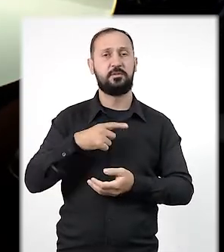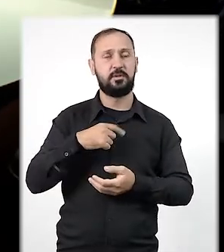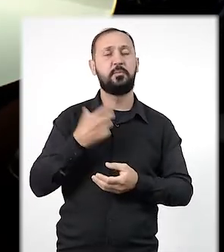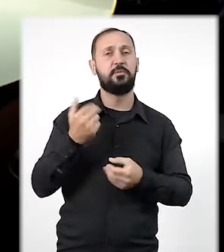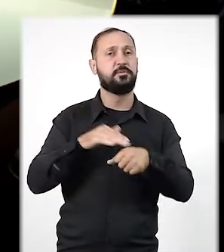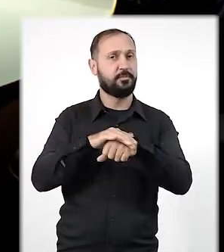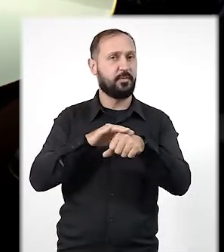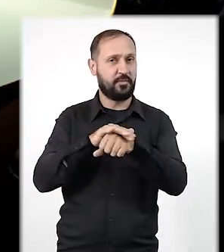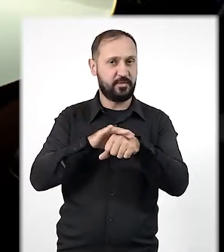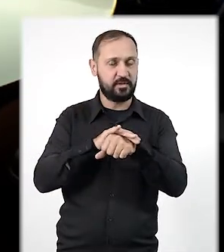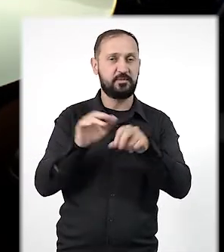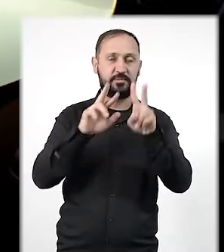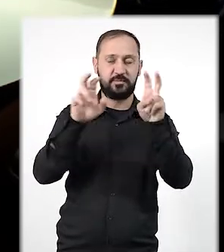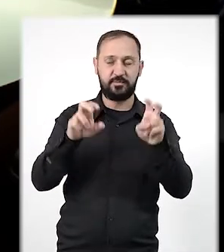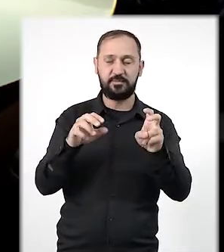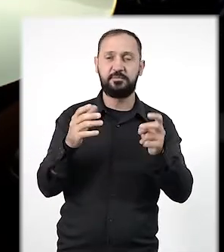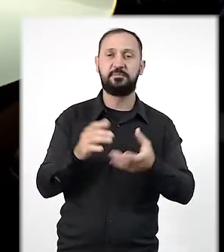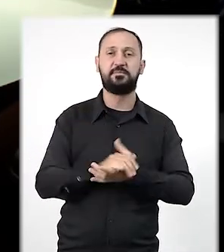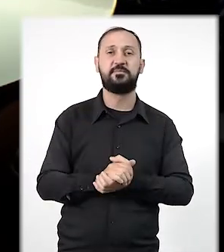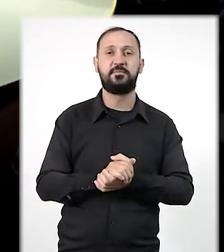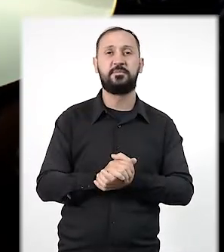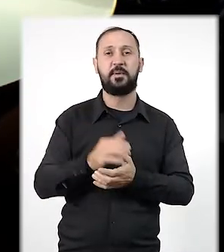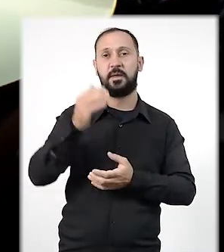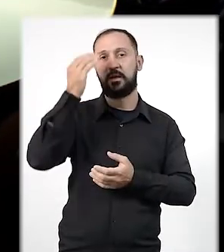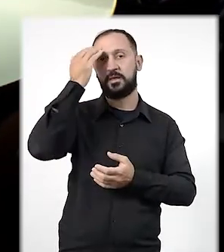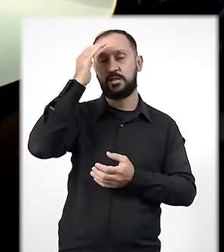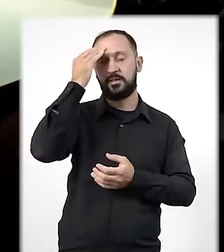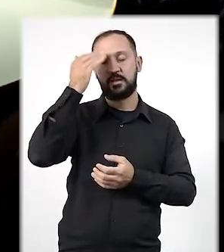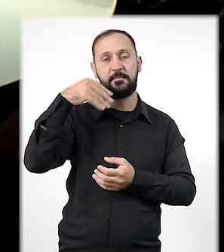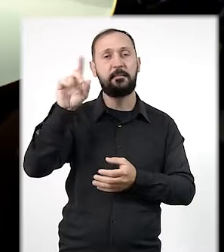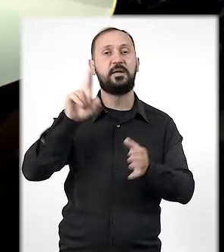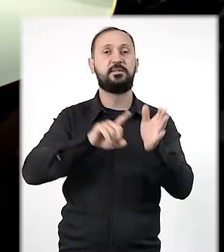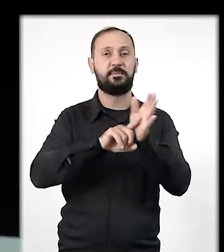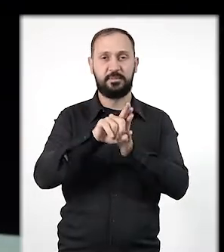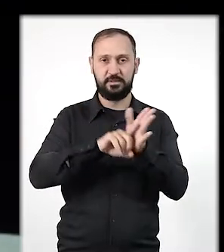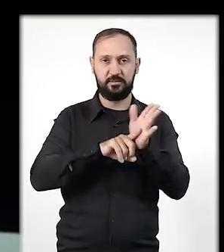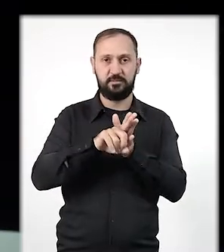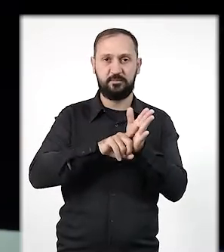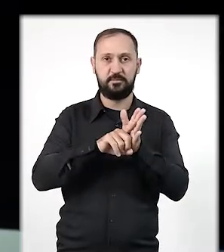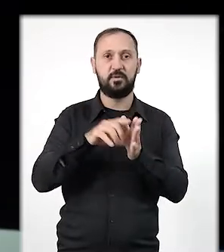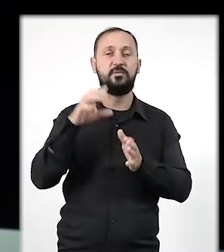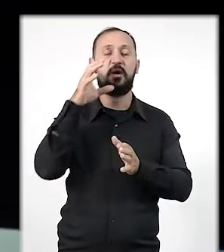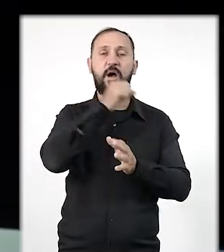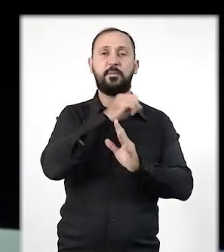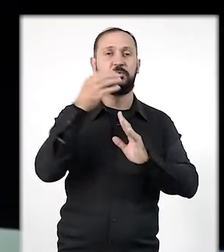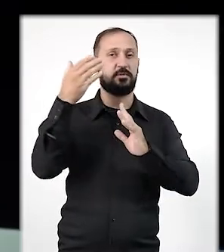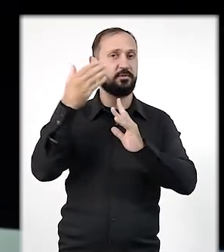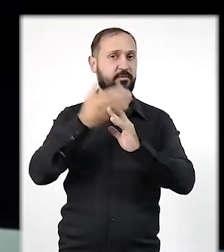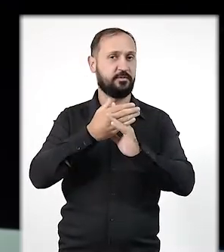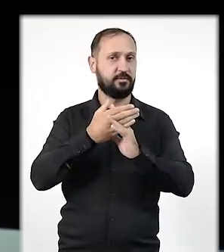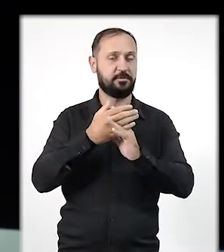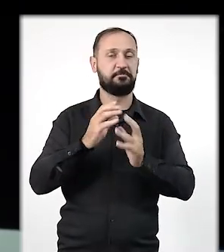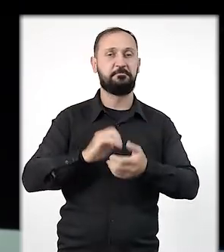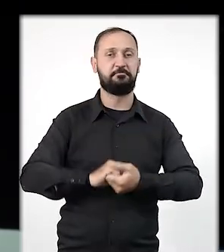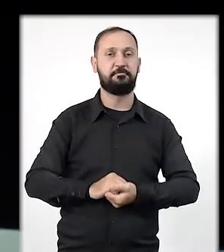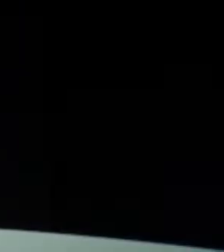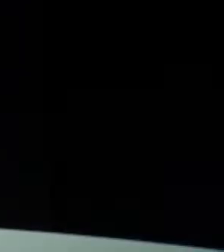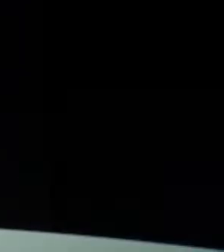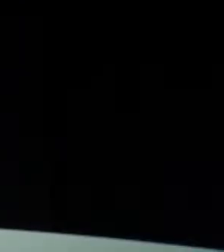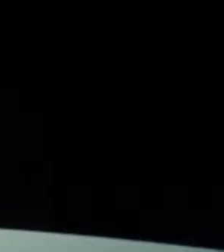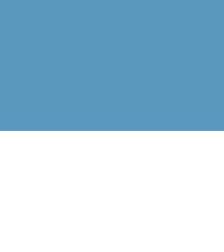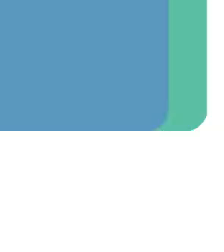a gente ainda tem bastante coisa para conversar, né, Fabiano? Entender um pouco mais da sua pesquisa, mas a gente vai para um rápido intervalo e minha Sem Pesquisa já